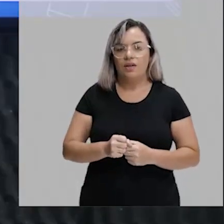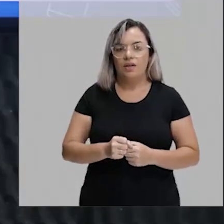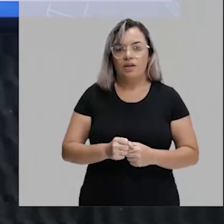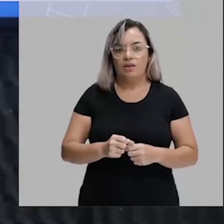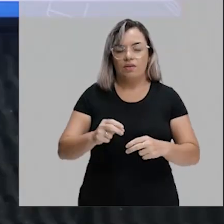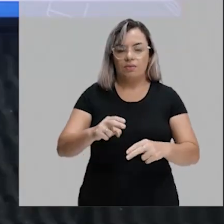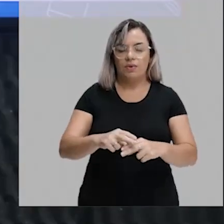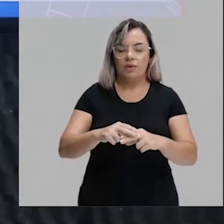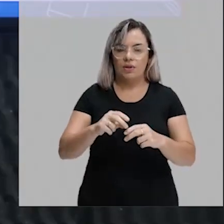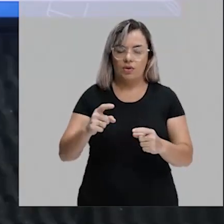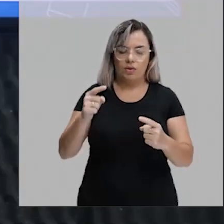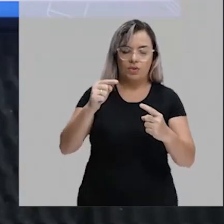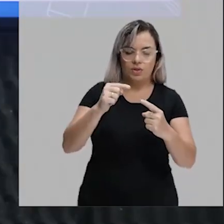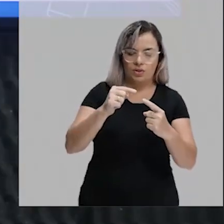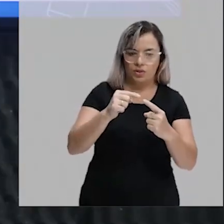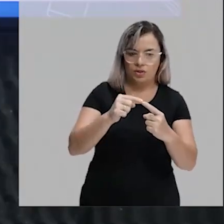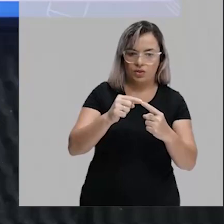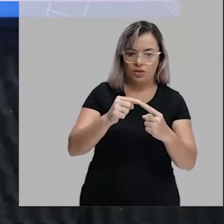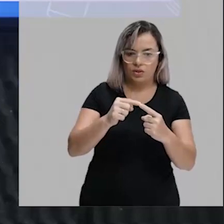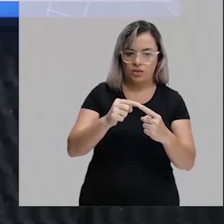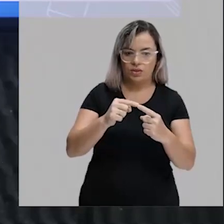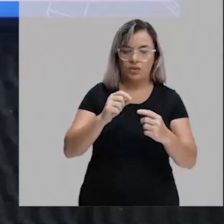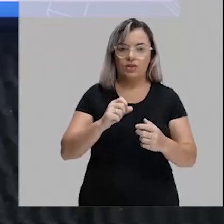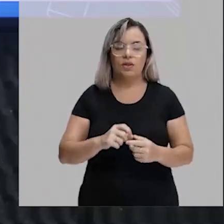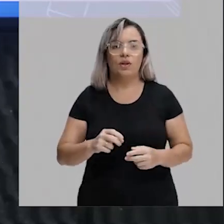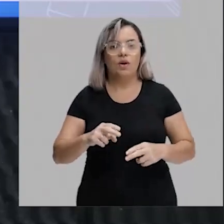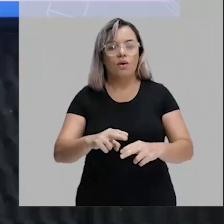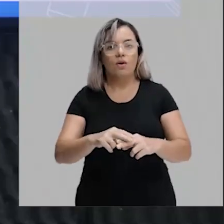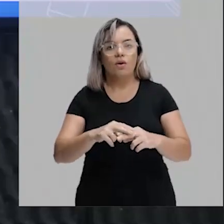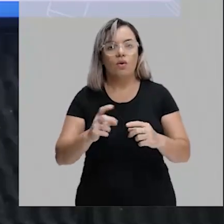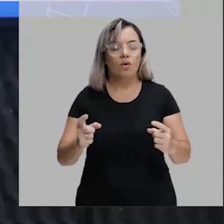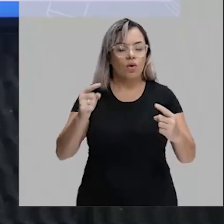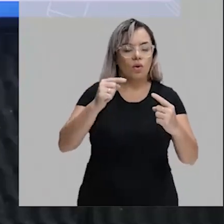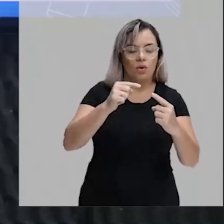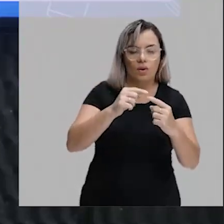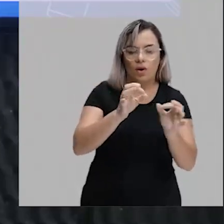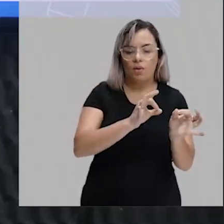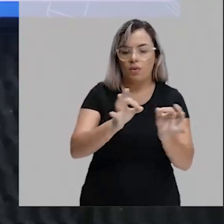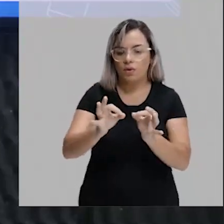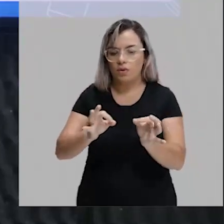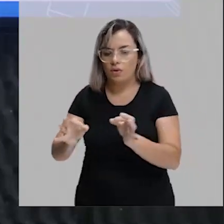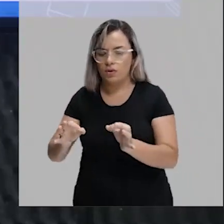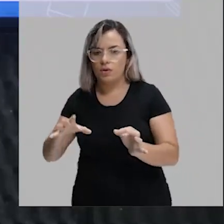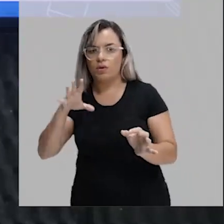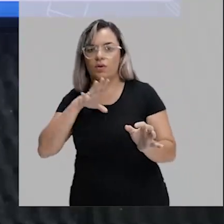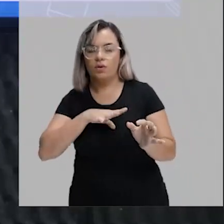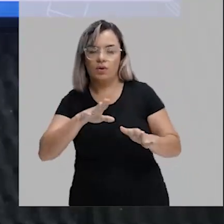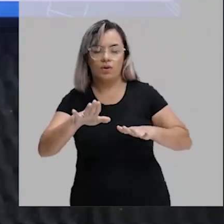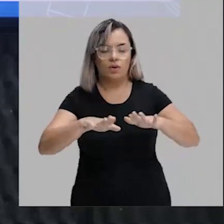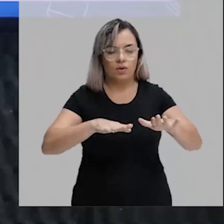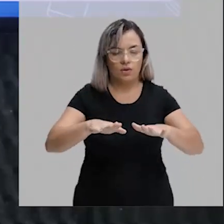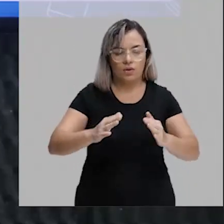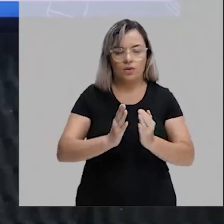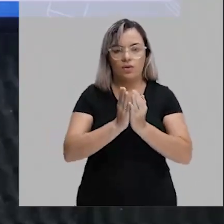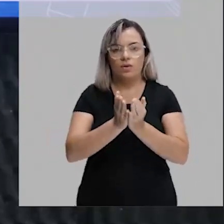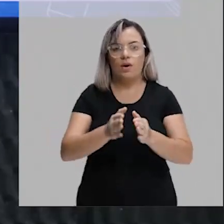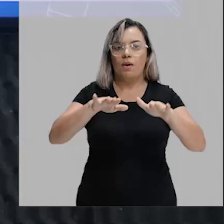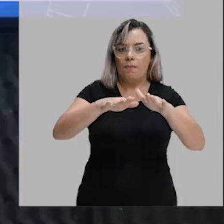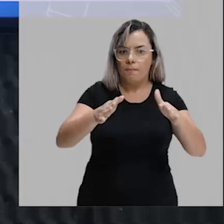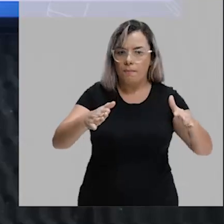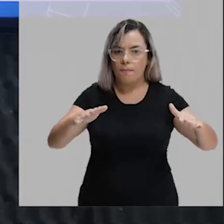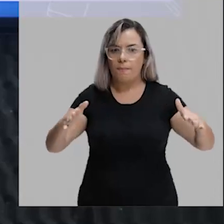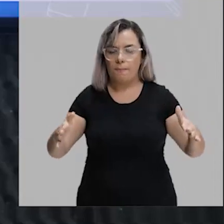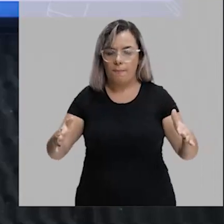decisivo para que os portugueses organizassem, no primeiro momento, o movimento das grandes